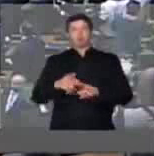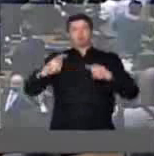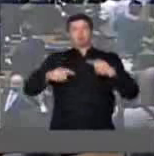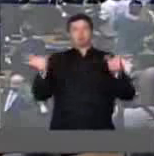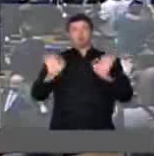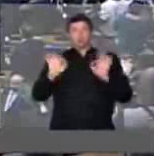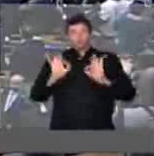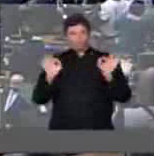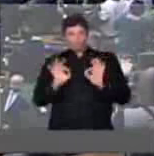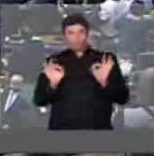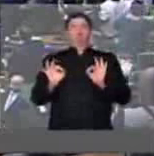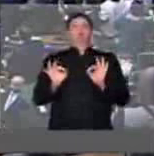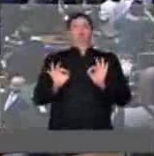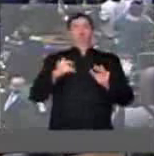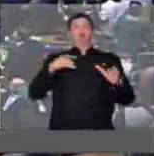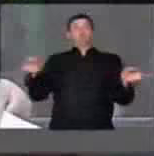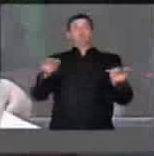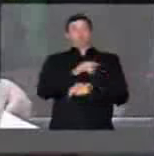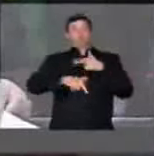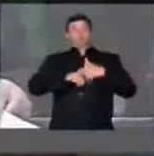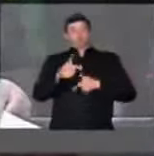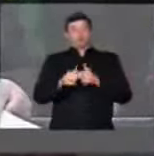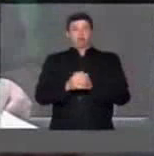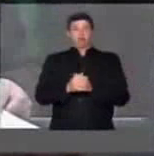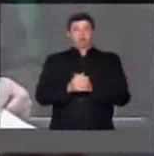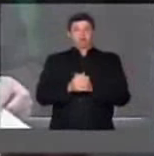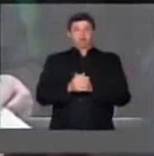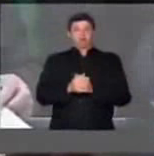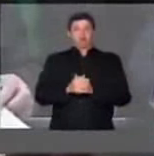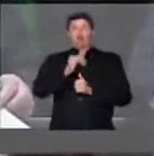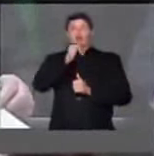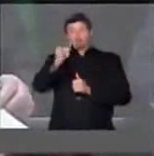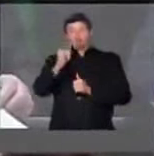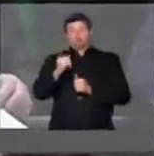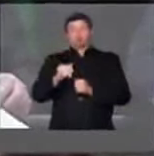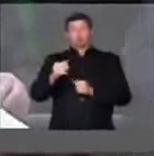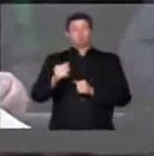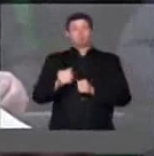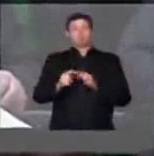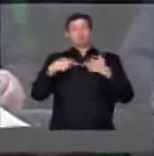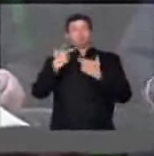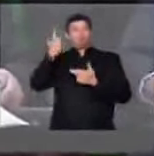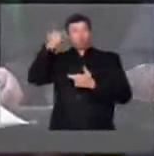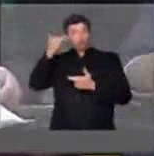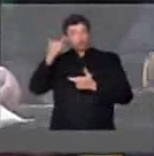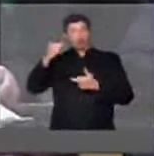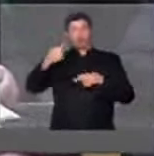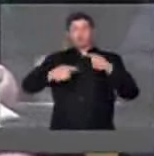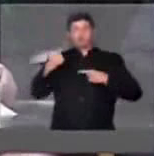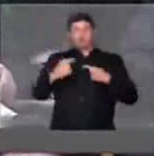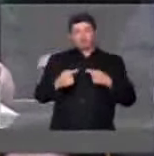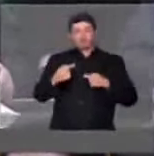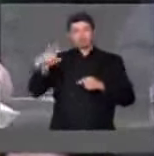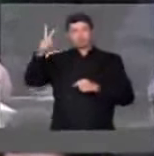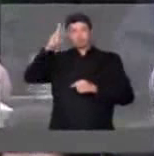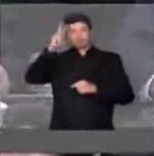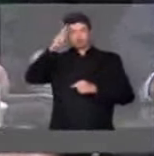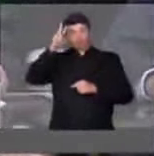Nada mais havendo a tratar, vou encerrar os trabalhos. Antes, convocando sessão não deliberativa de debate